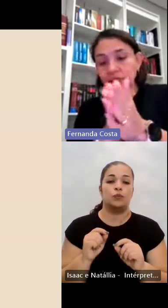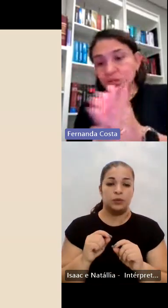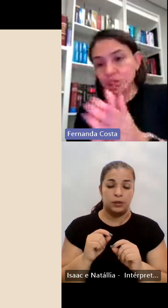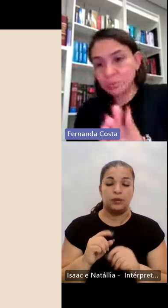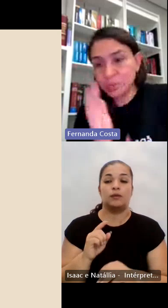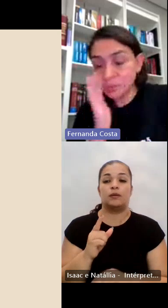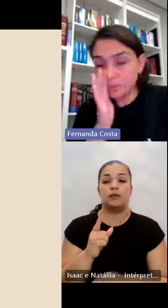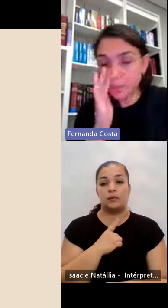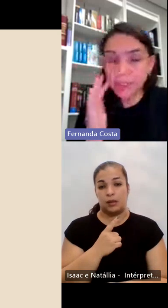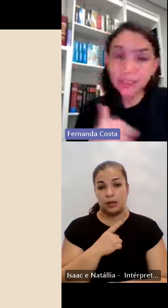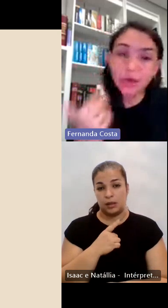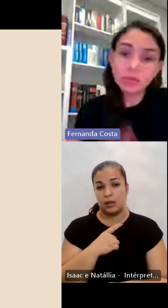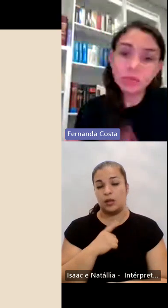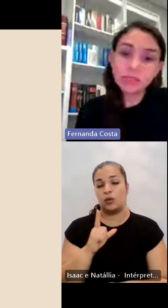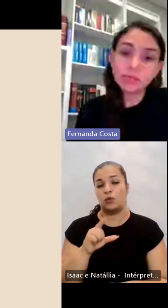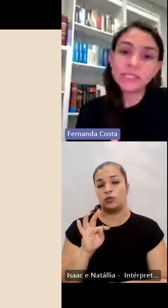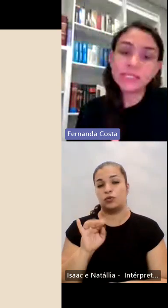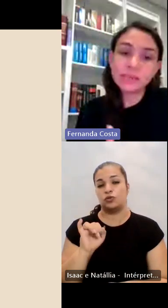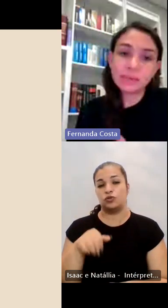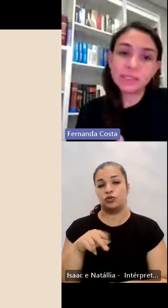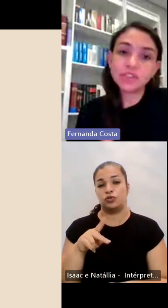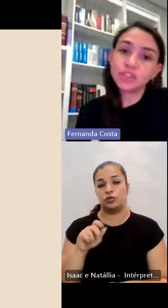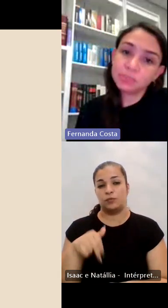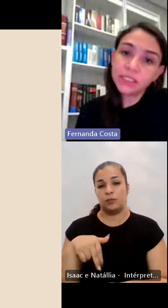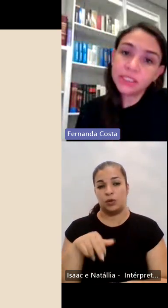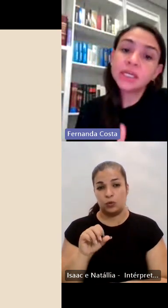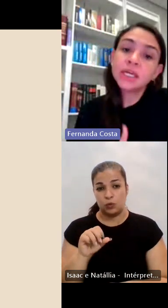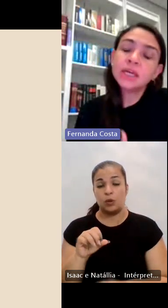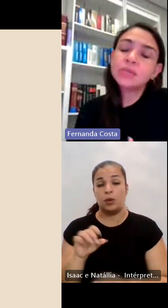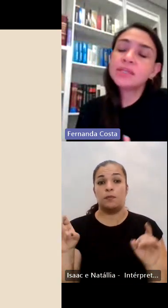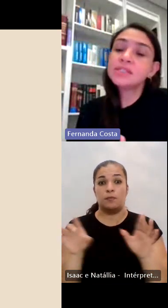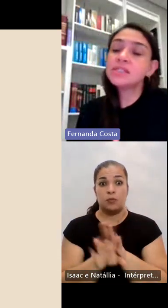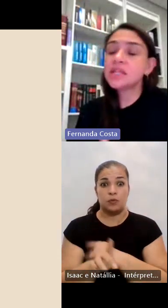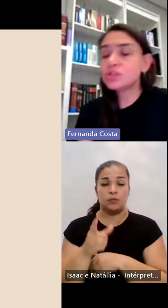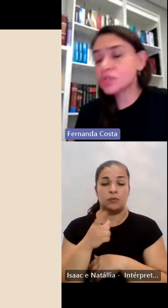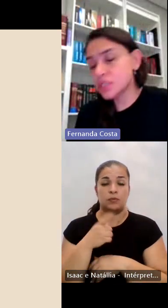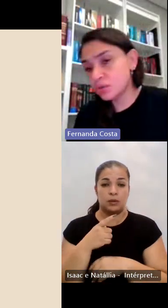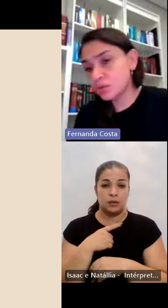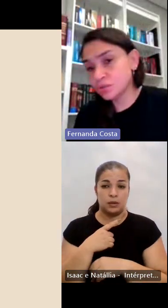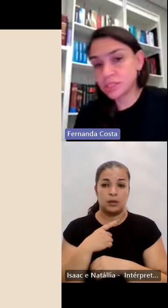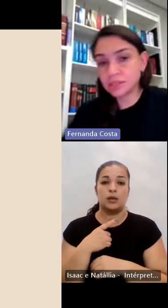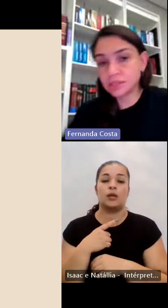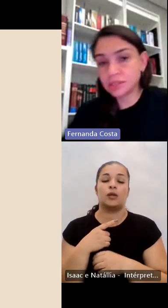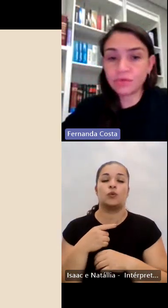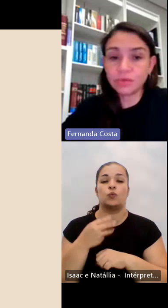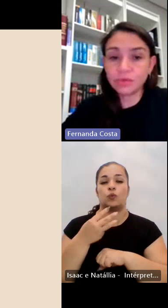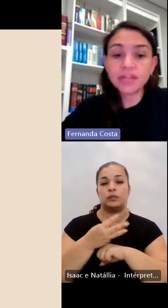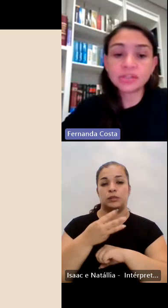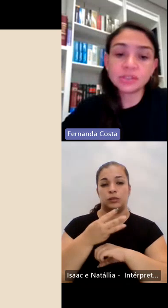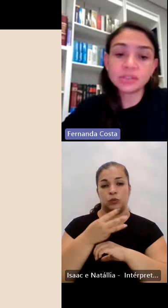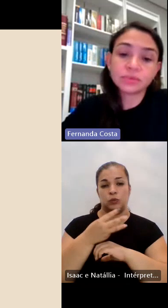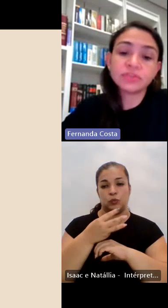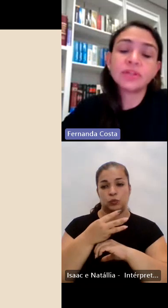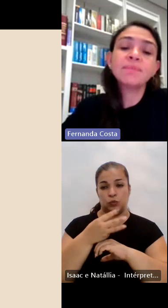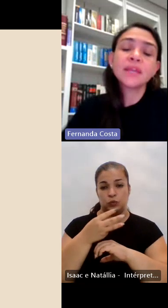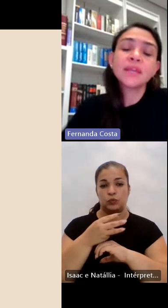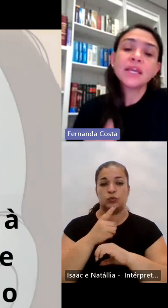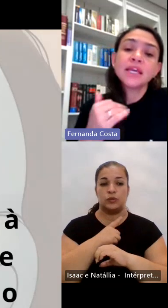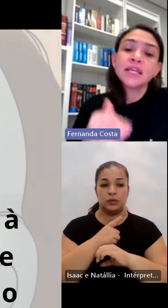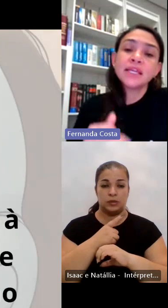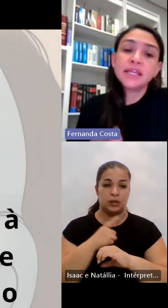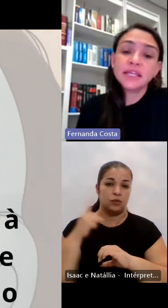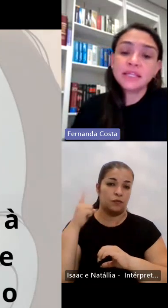tenho ali o tímpano, e logo depois dessa membrana timpânica, eu tenho esses 3 ossículos do ouvido médio,